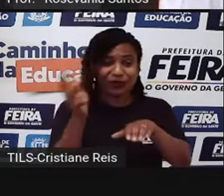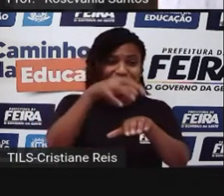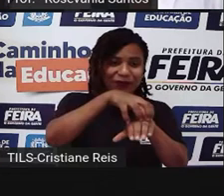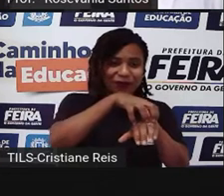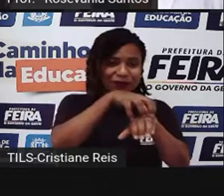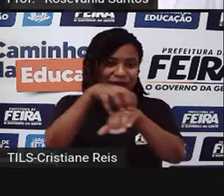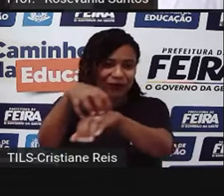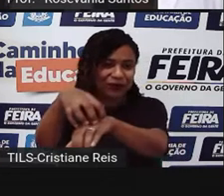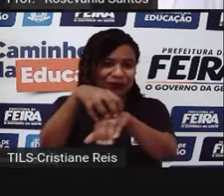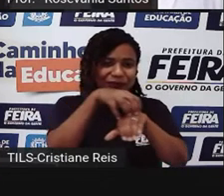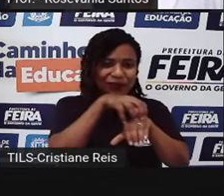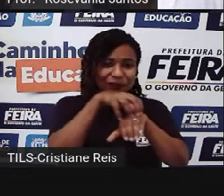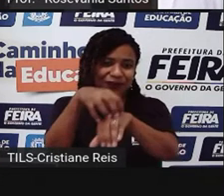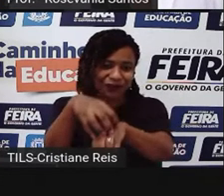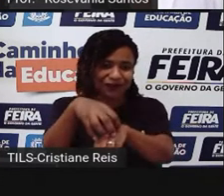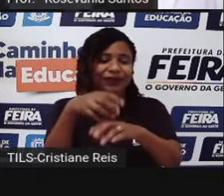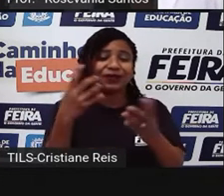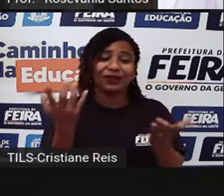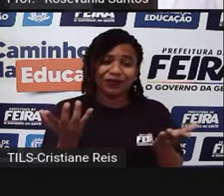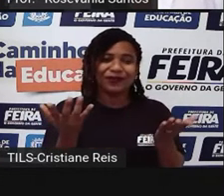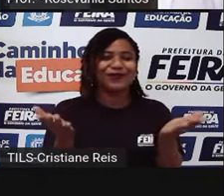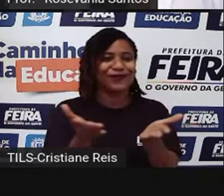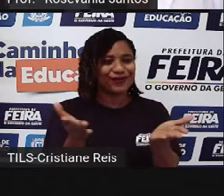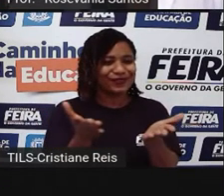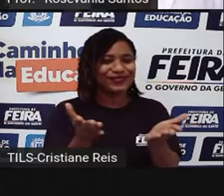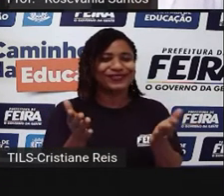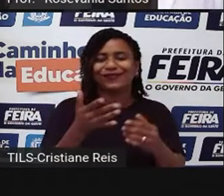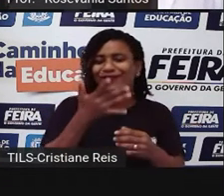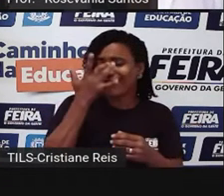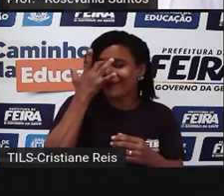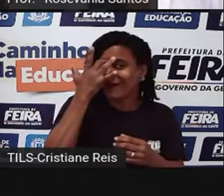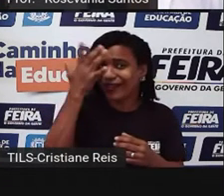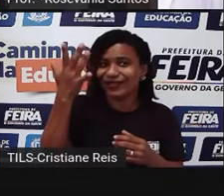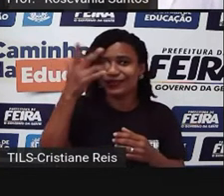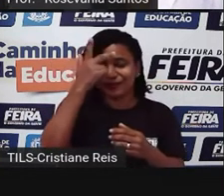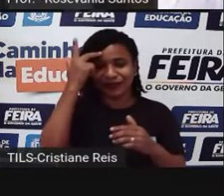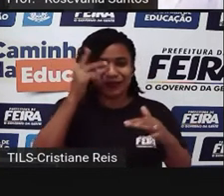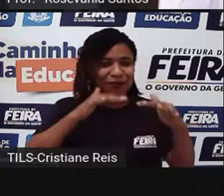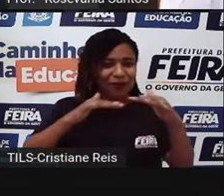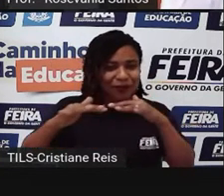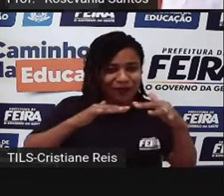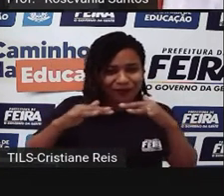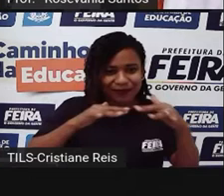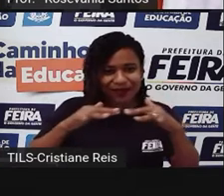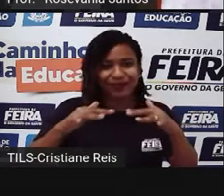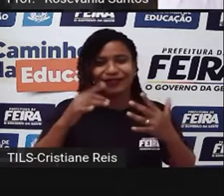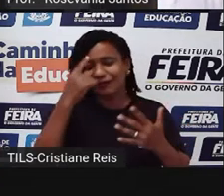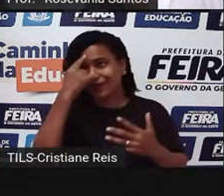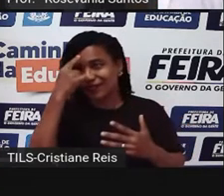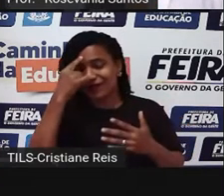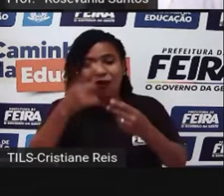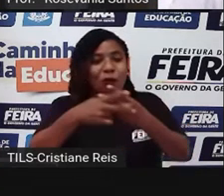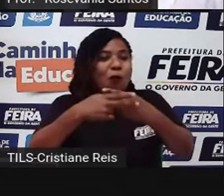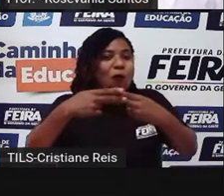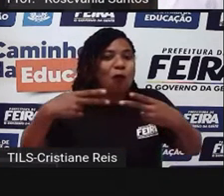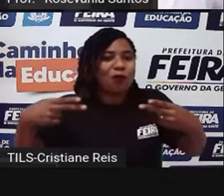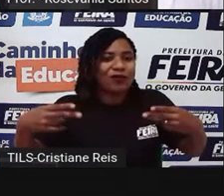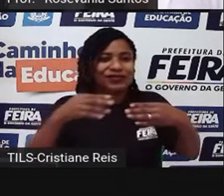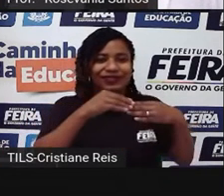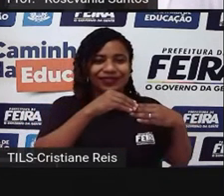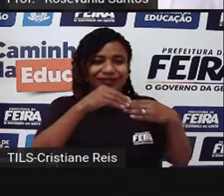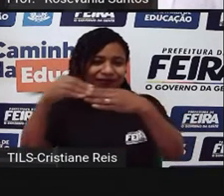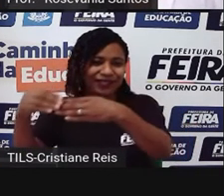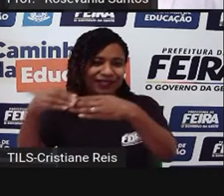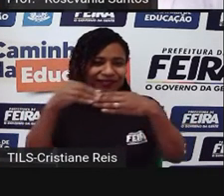isso facilitou, né, esse movimento das pessoas, que antes a gente só se preocupava muito em levar mercadorias. Hoje as pessoas,